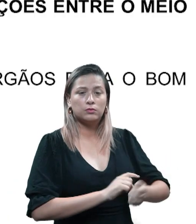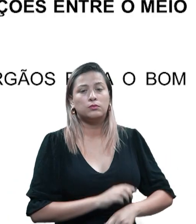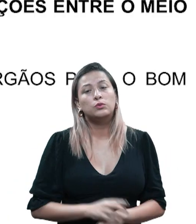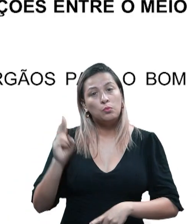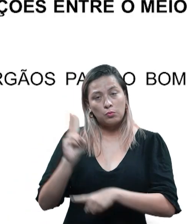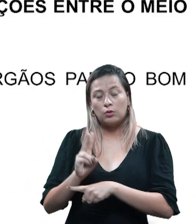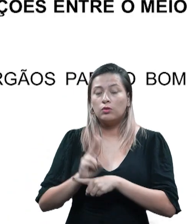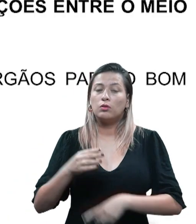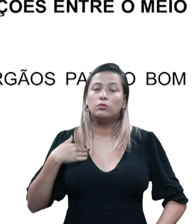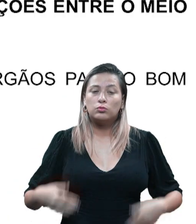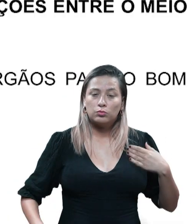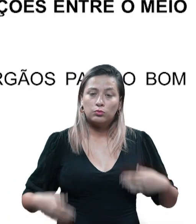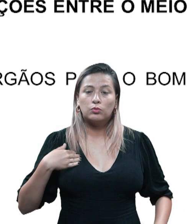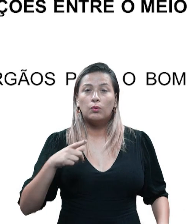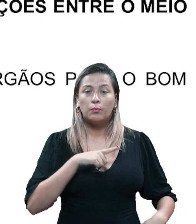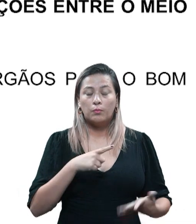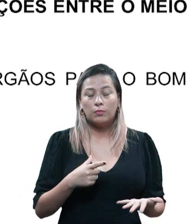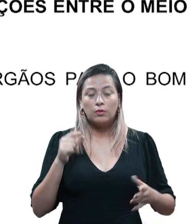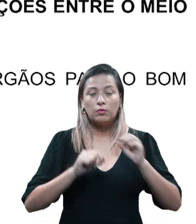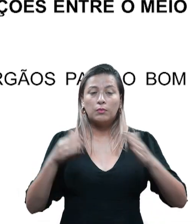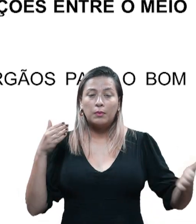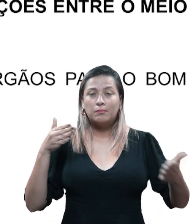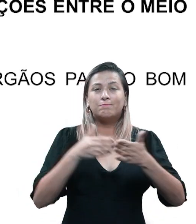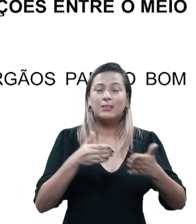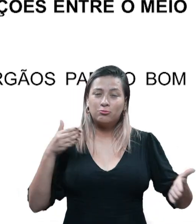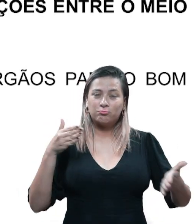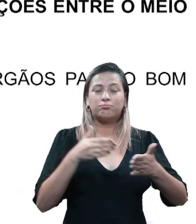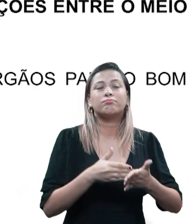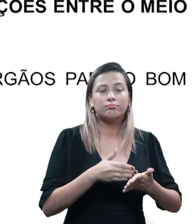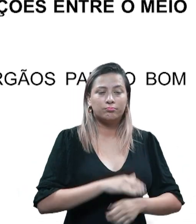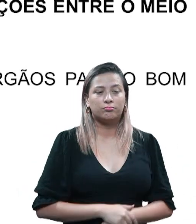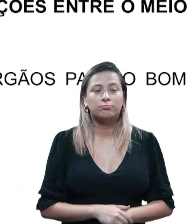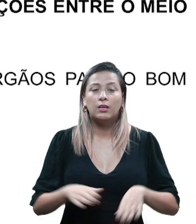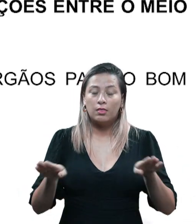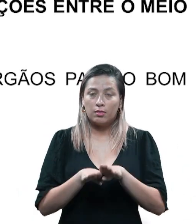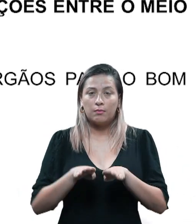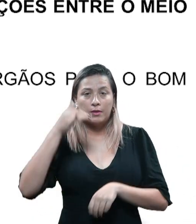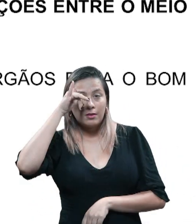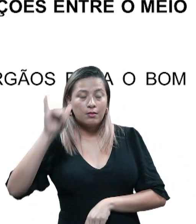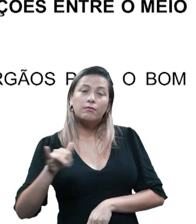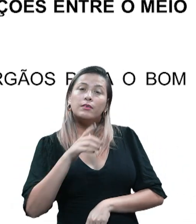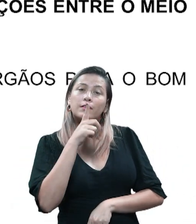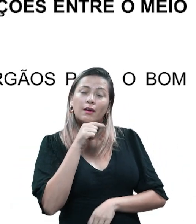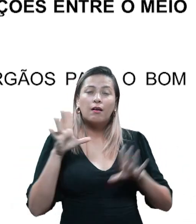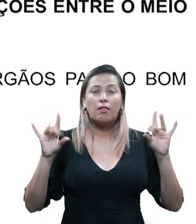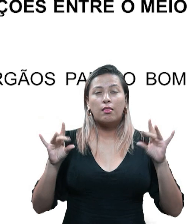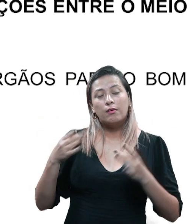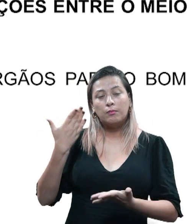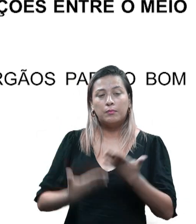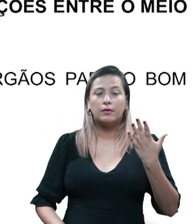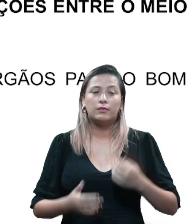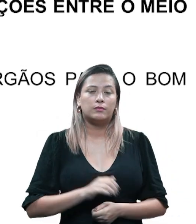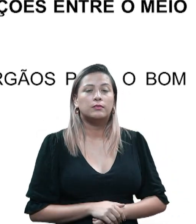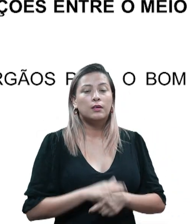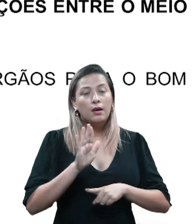Protege o corpo, criando uma barreira a agressões externas. Evita a perda de líquido, atua na defesa